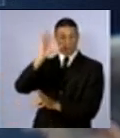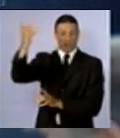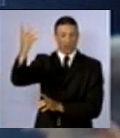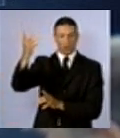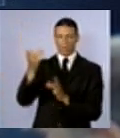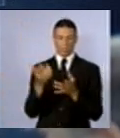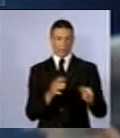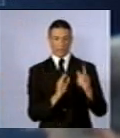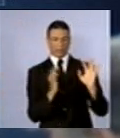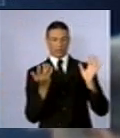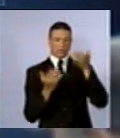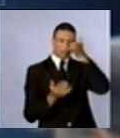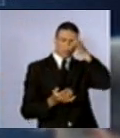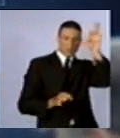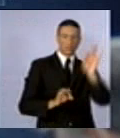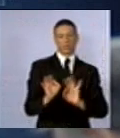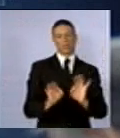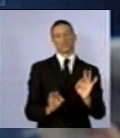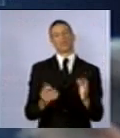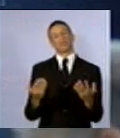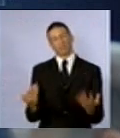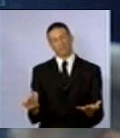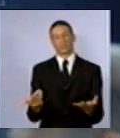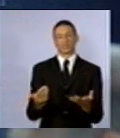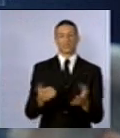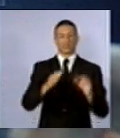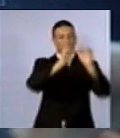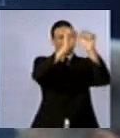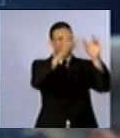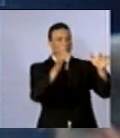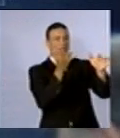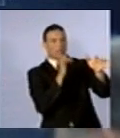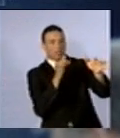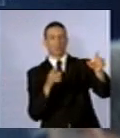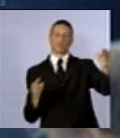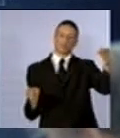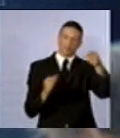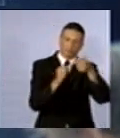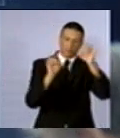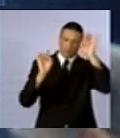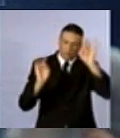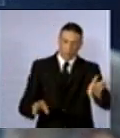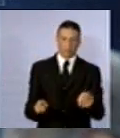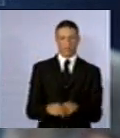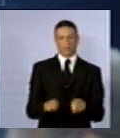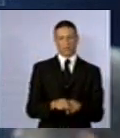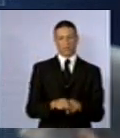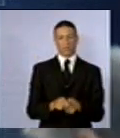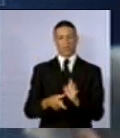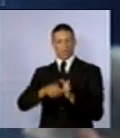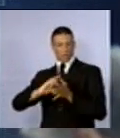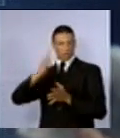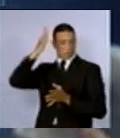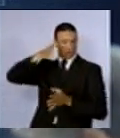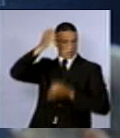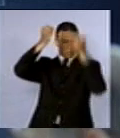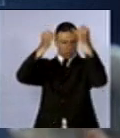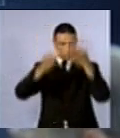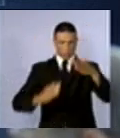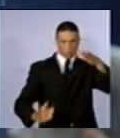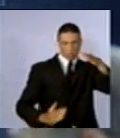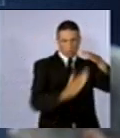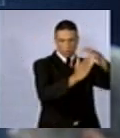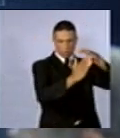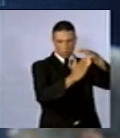tema importante e associado a essa discussão dos campos eletromagnéticos. Os limites já foram sobejamente discutidos. Um